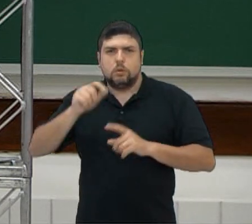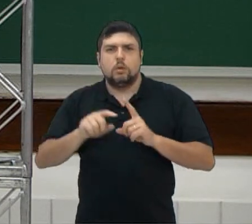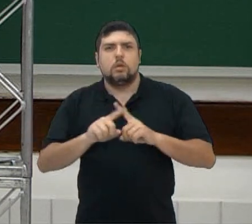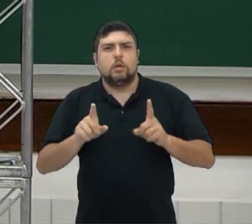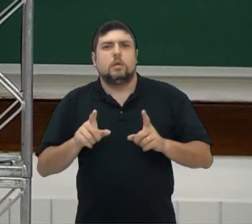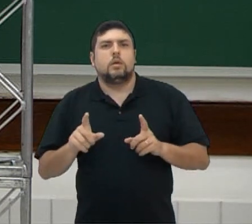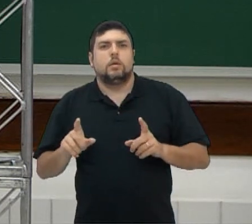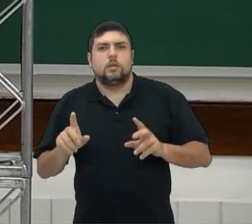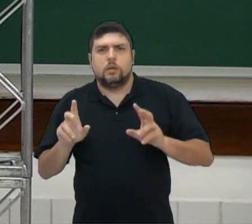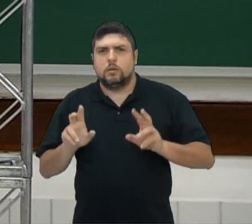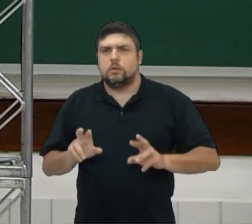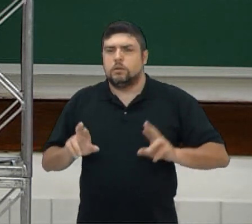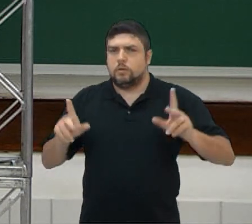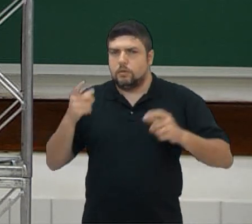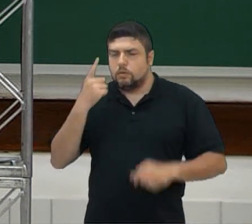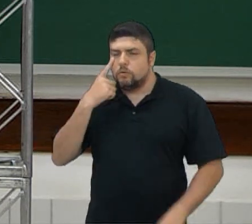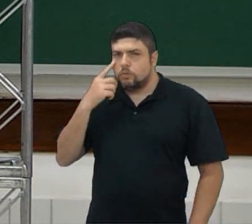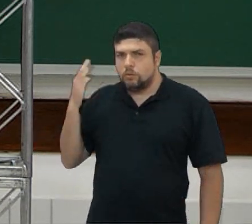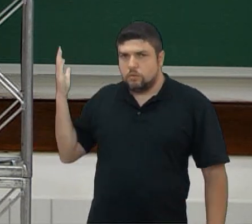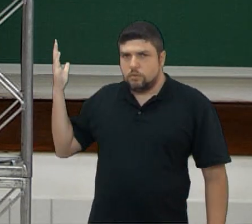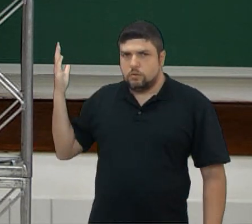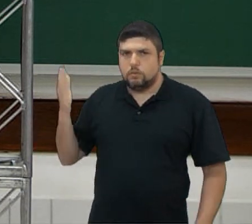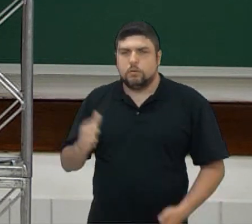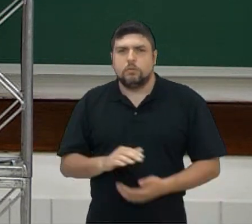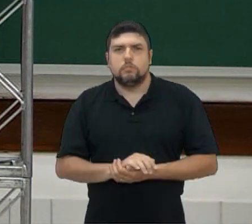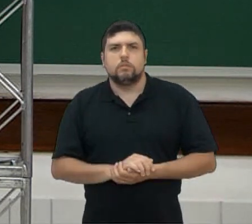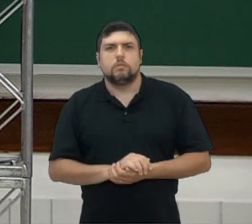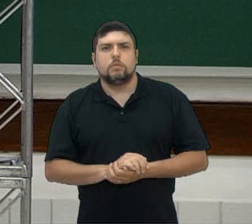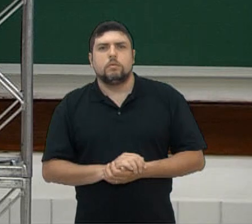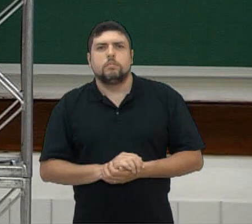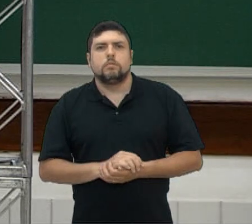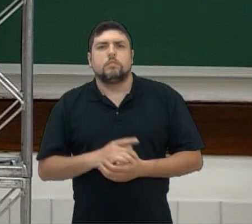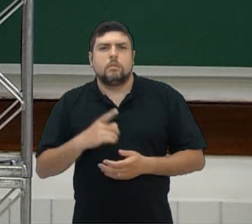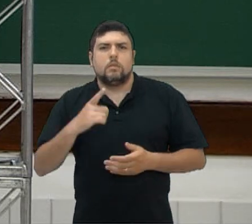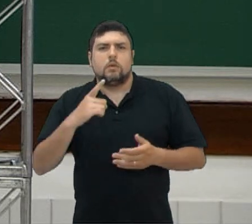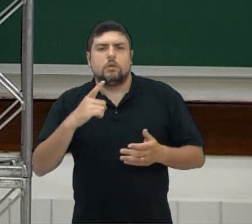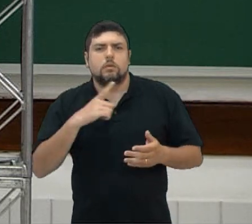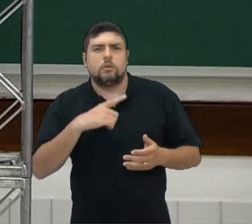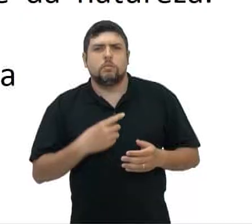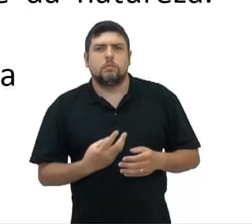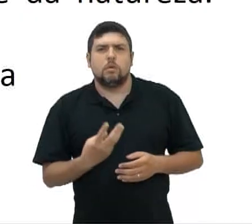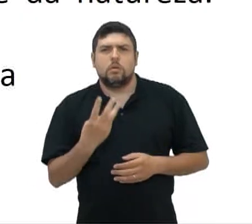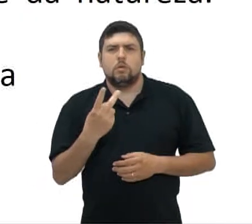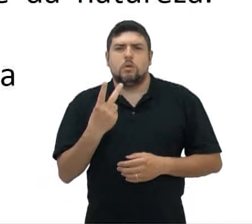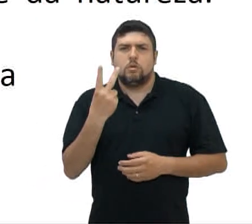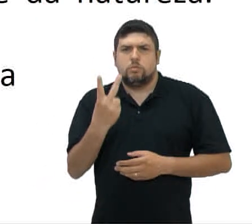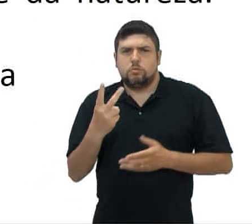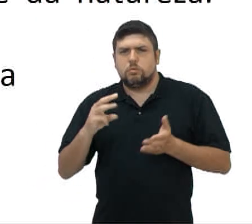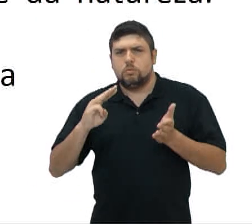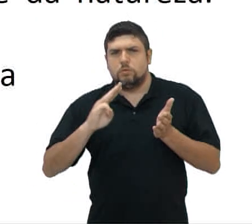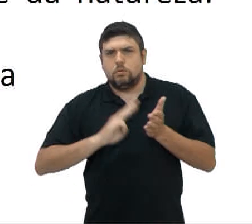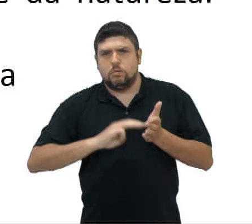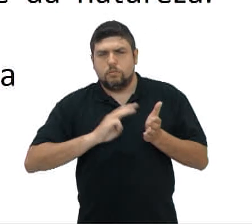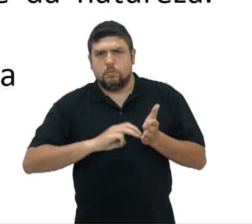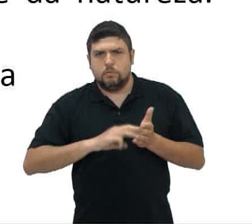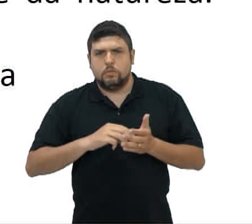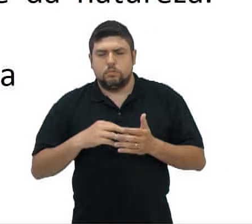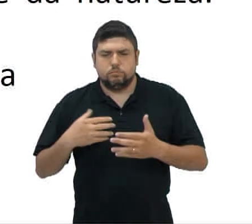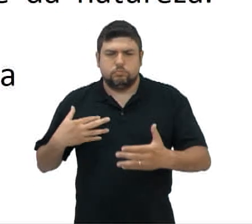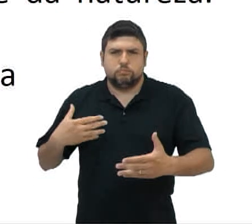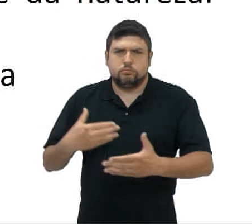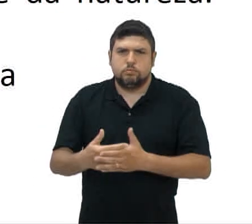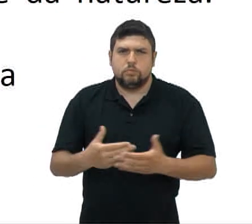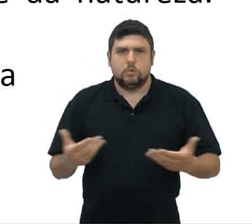grande diferença é que nós temos aqui dois métodos de ciência que usamos até hoje,